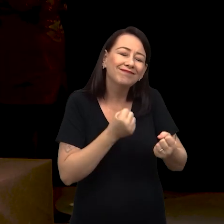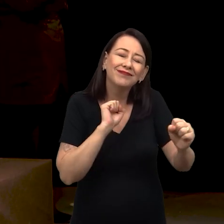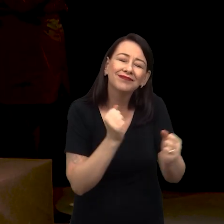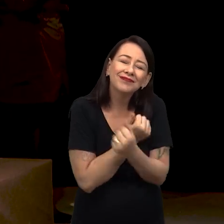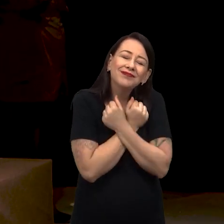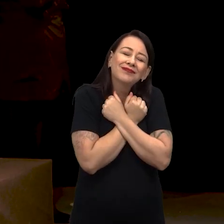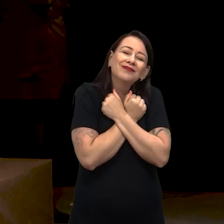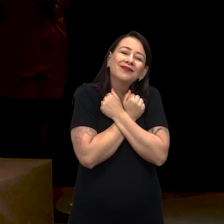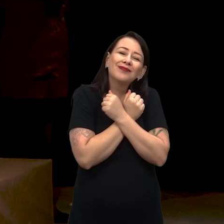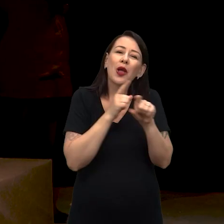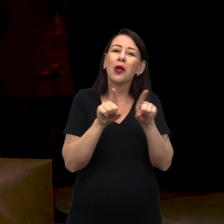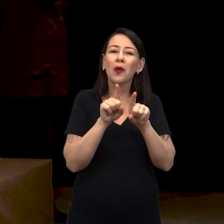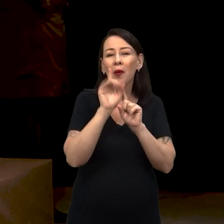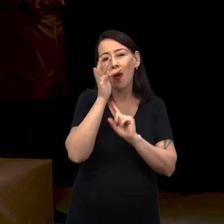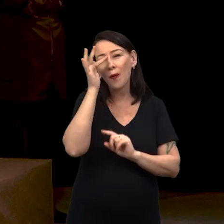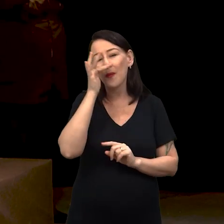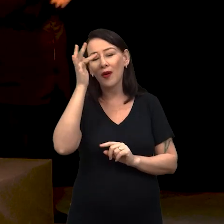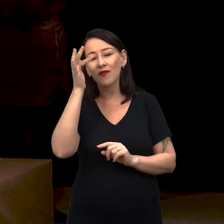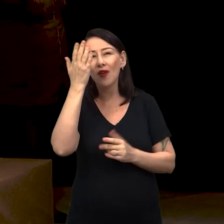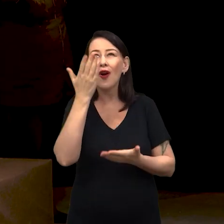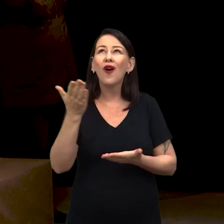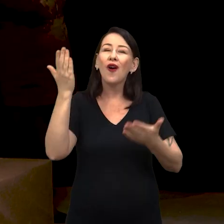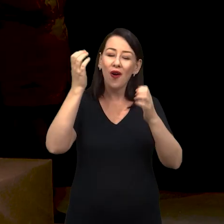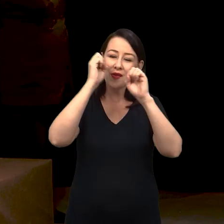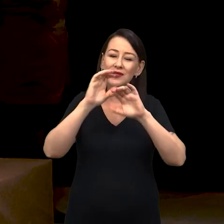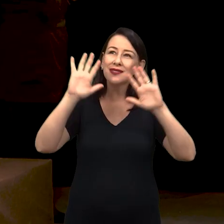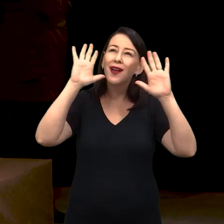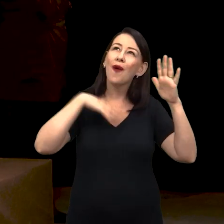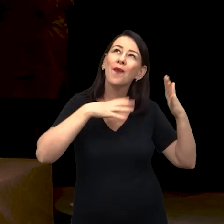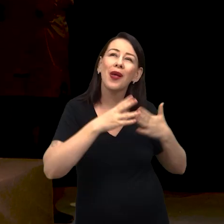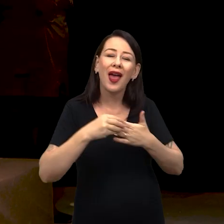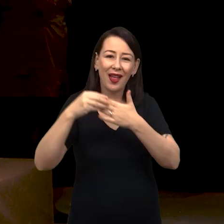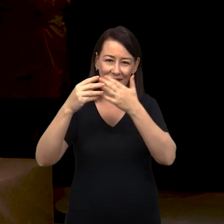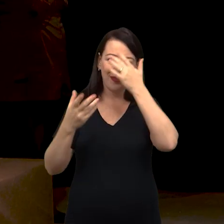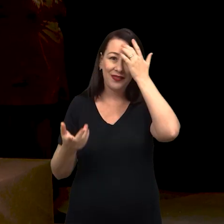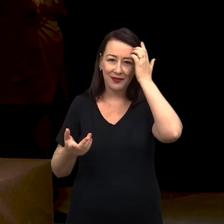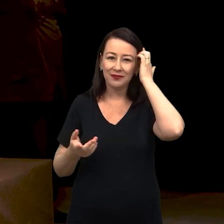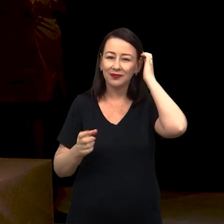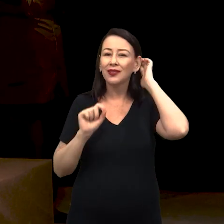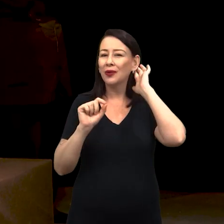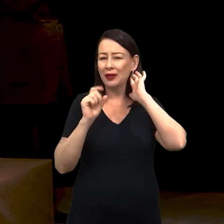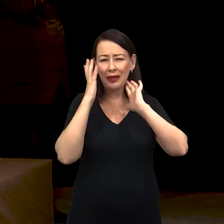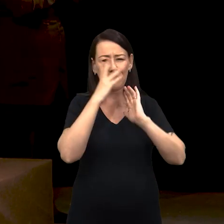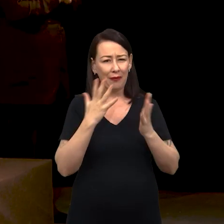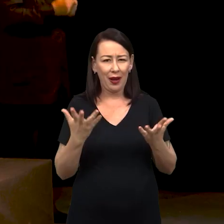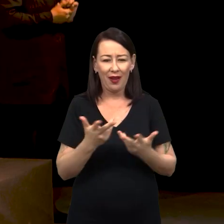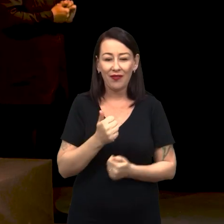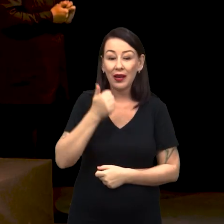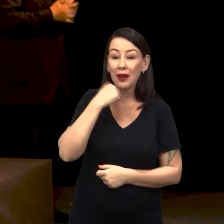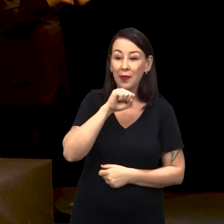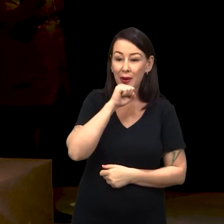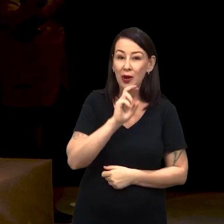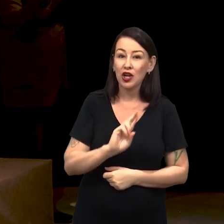teus braços que nem sereno na flor. Ó céu me leva. Então, olha que